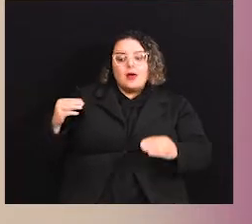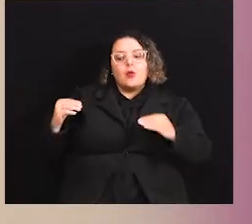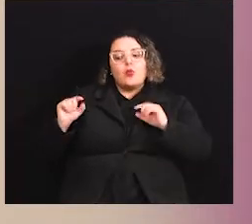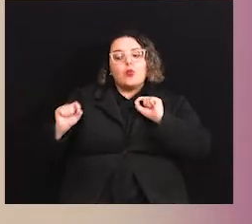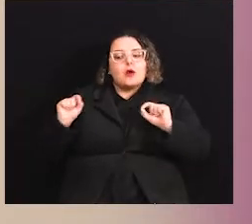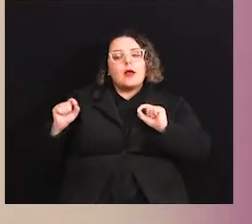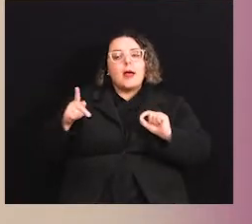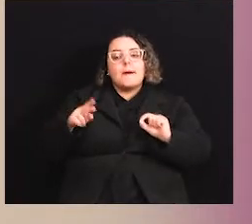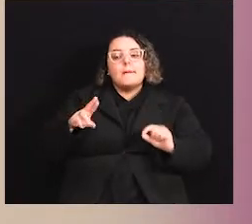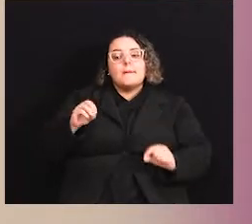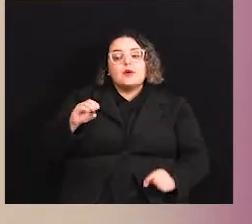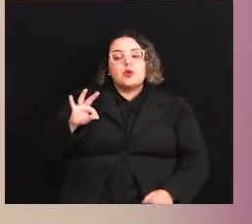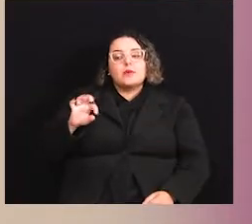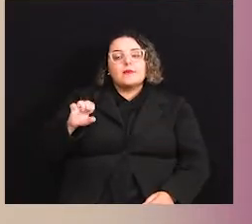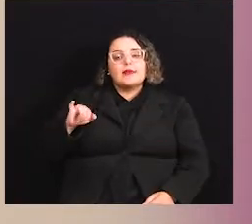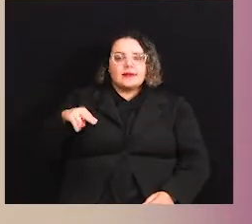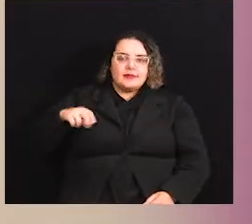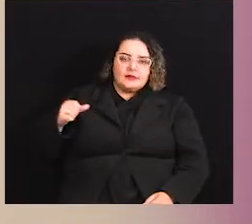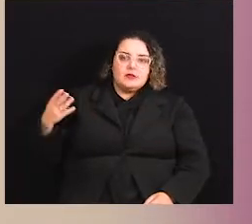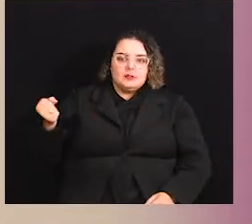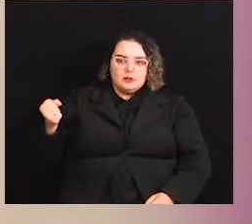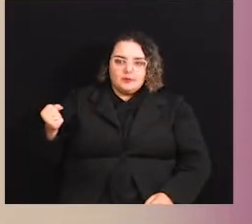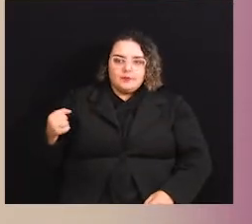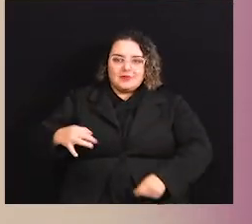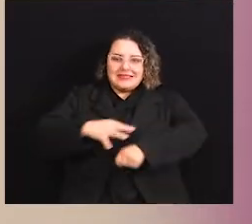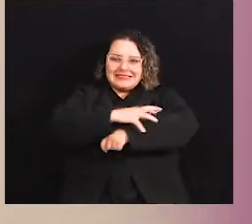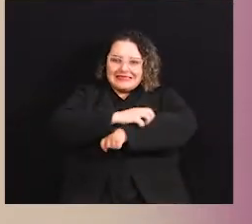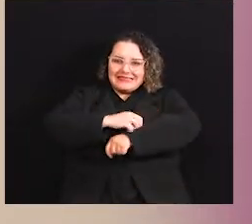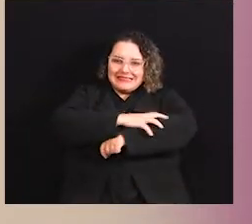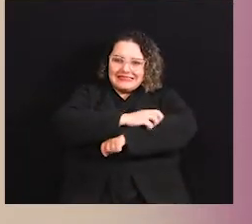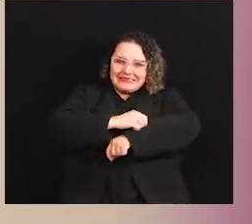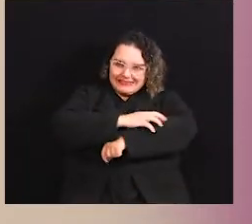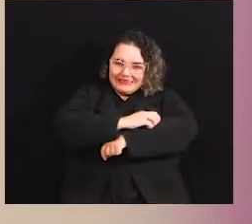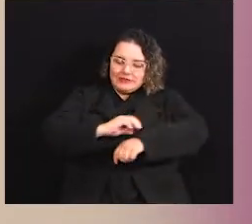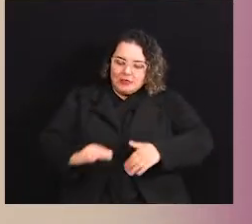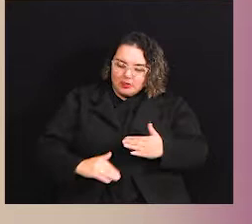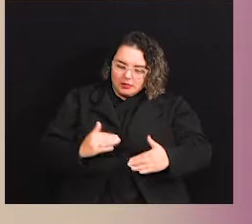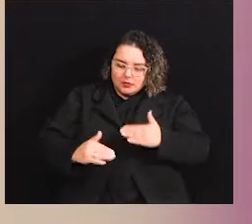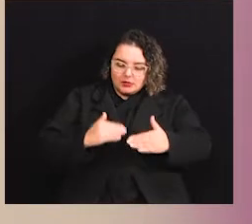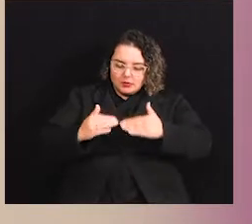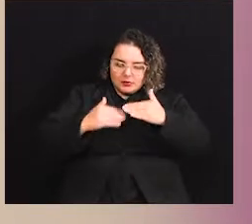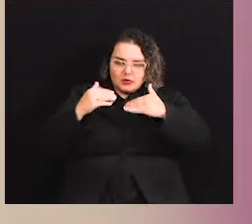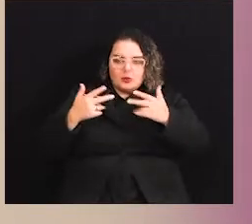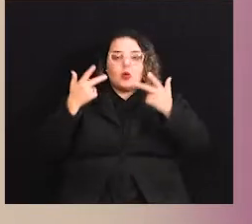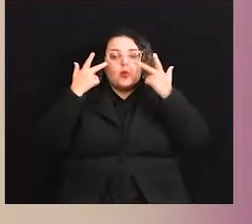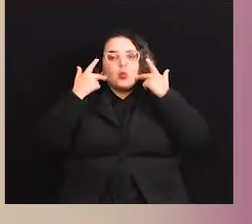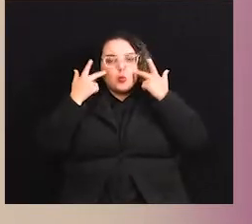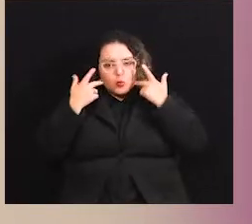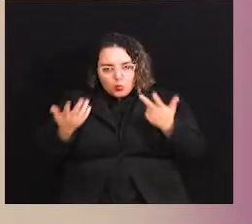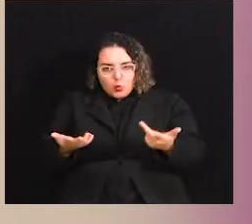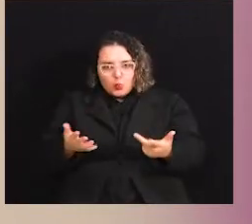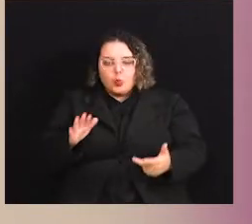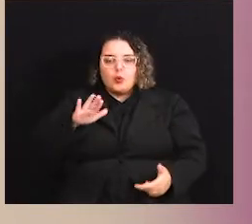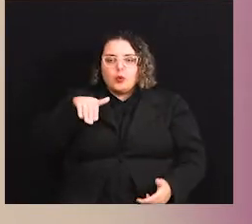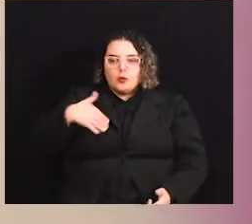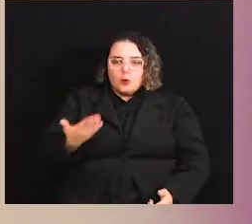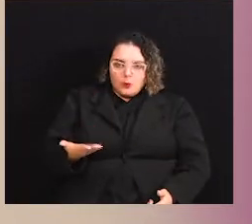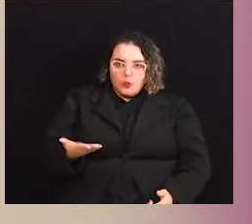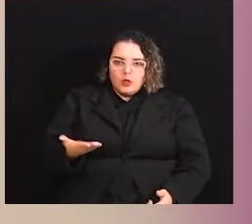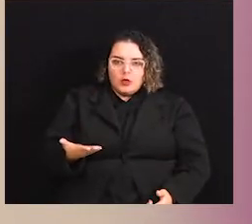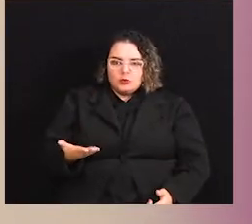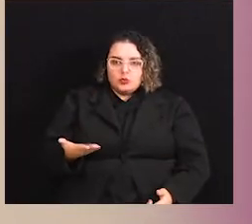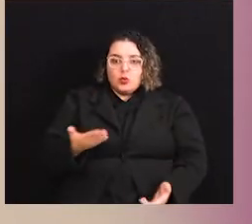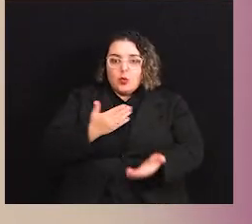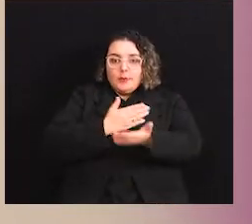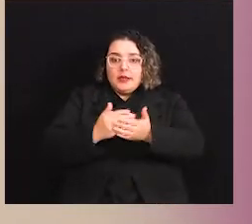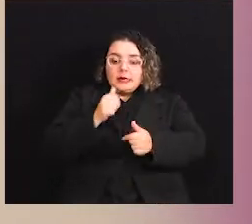proteína do leite. Então, as alergias que a gente desenvolve, normalmente, quando a introdução